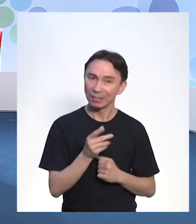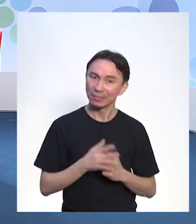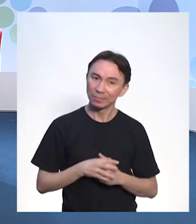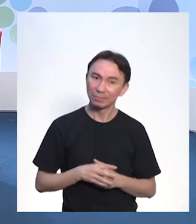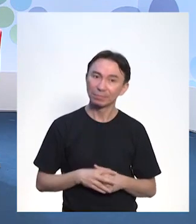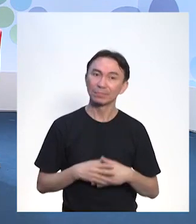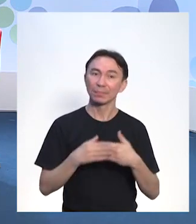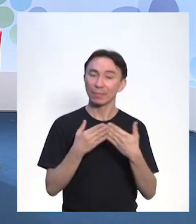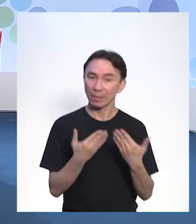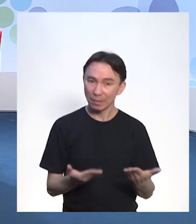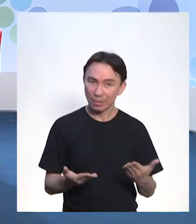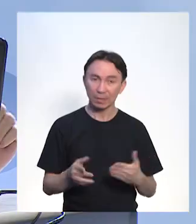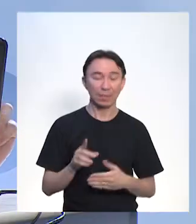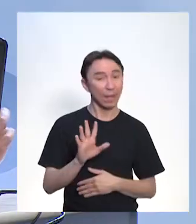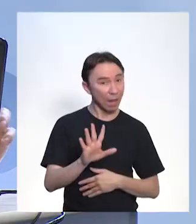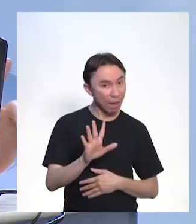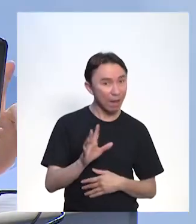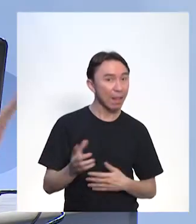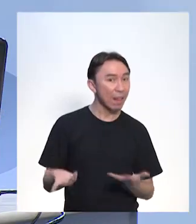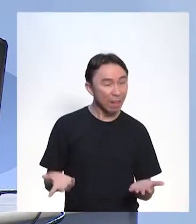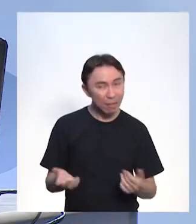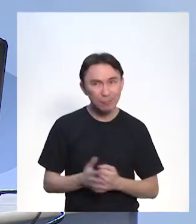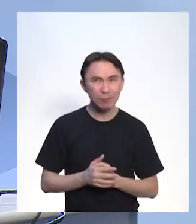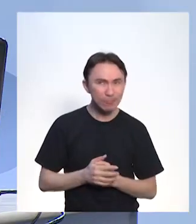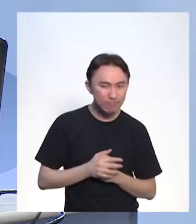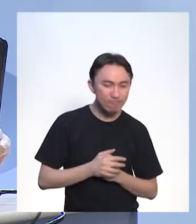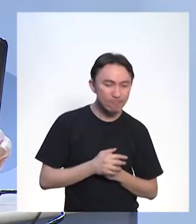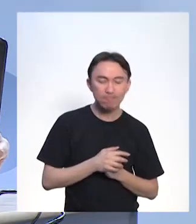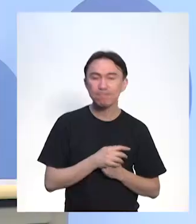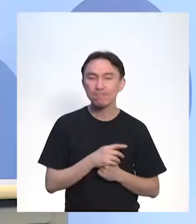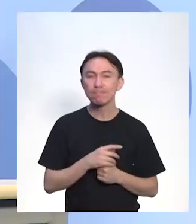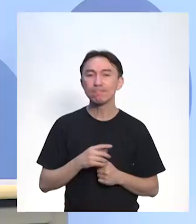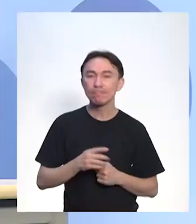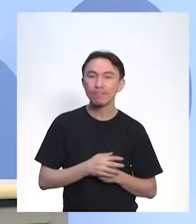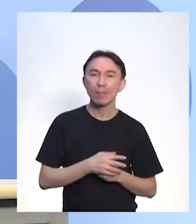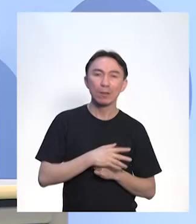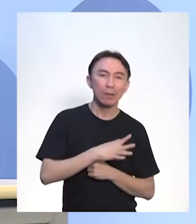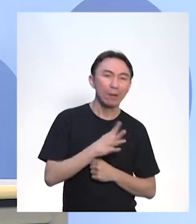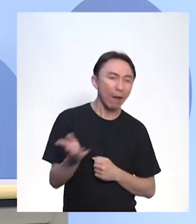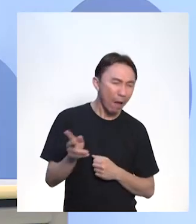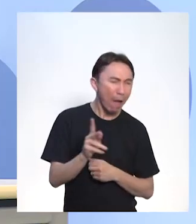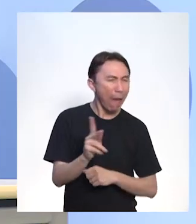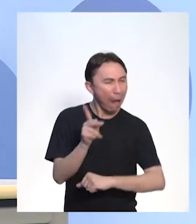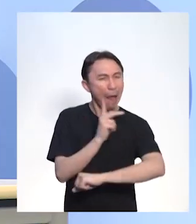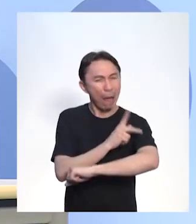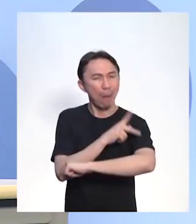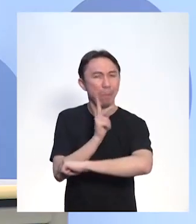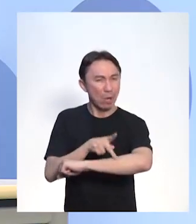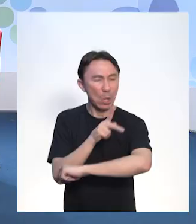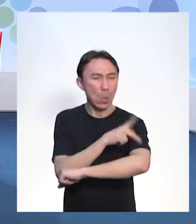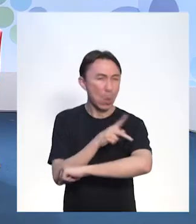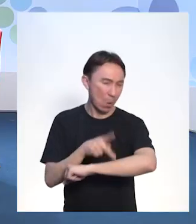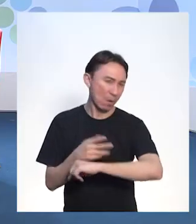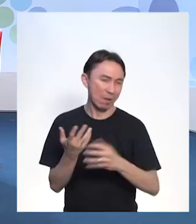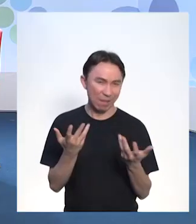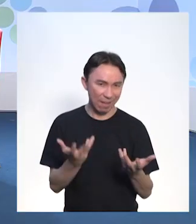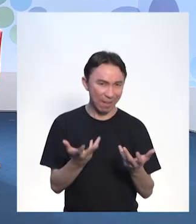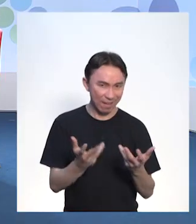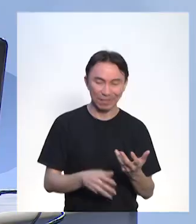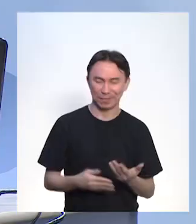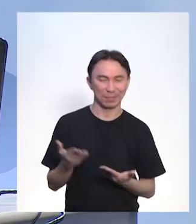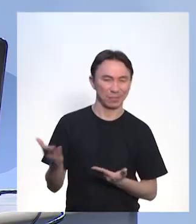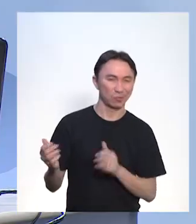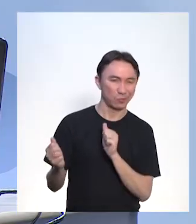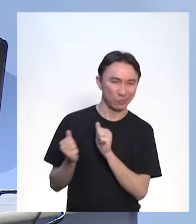questão ideológica. O meu foi foi um outro objetivo. Pedagógico? Foi pedagógico porque a Fernanda ela